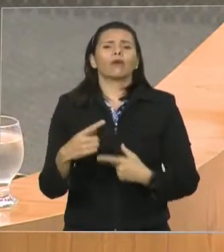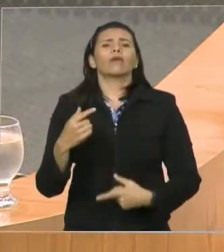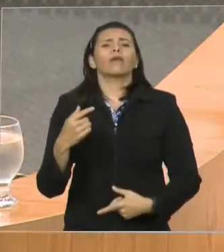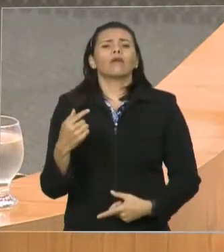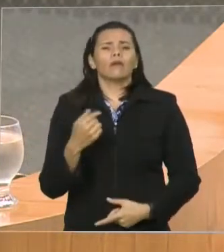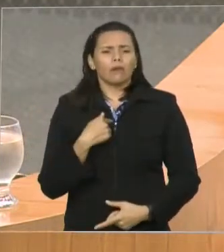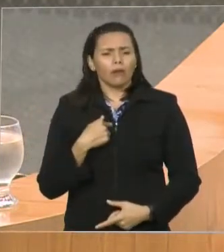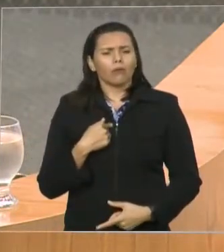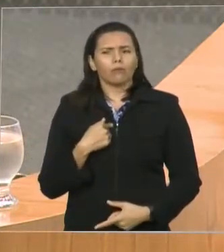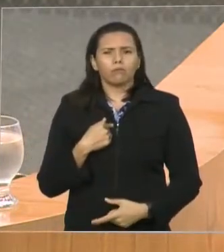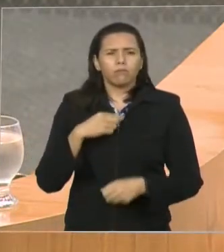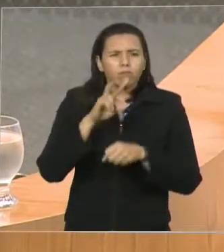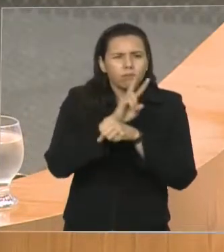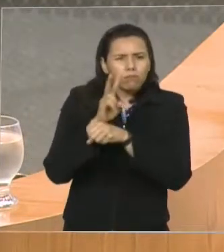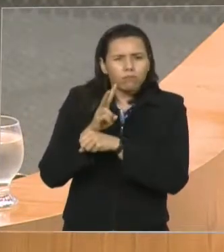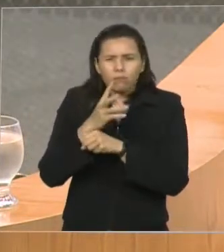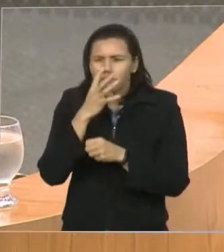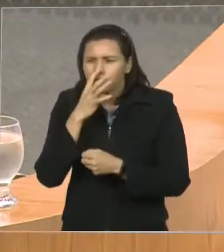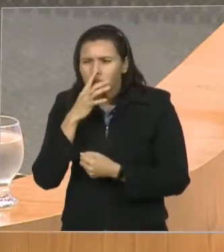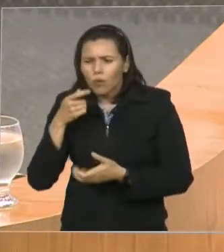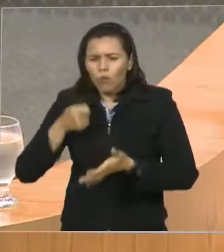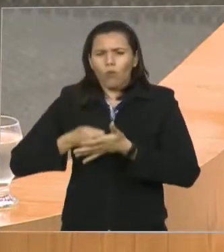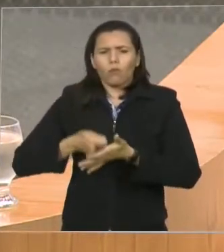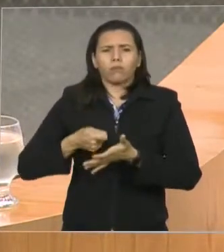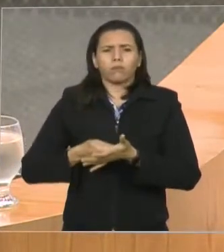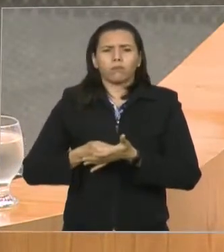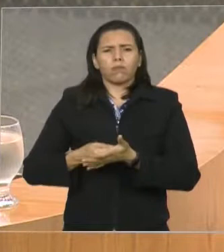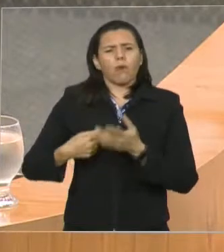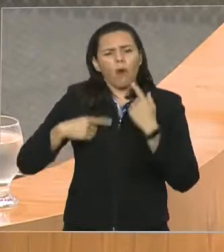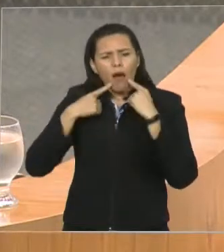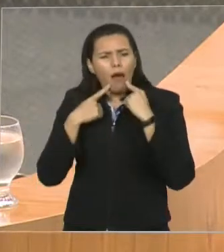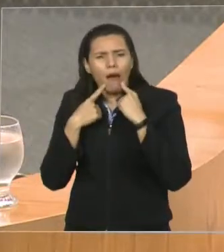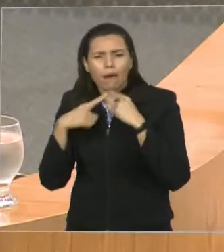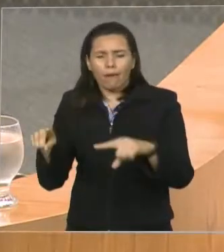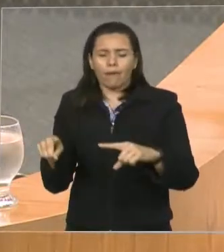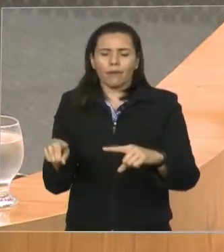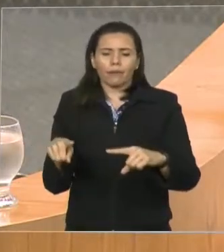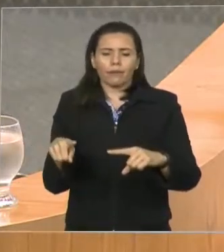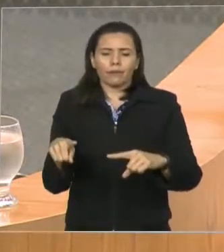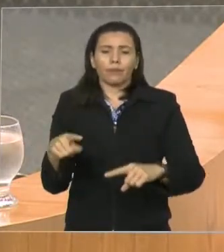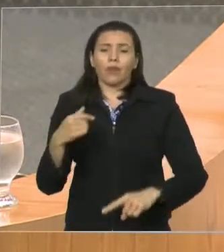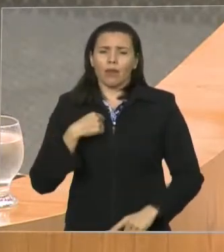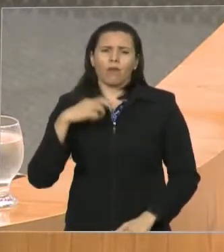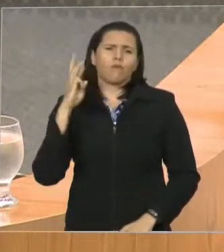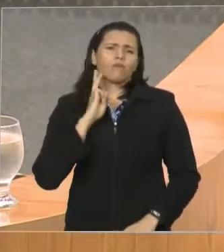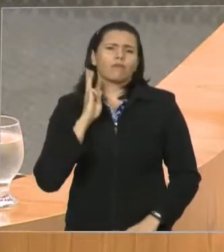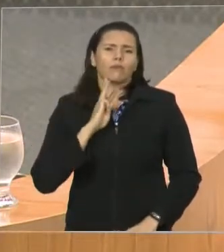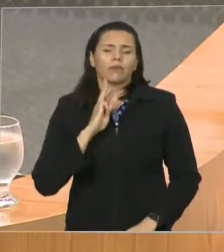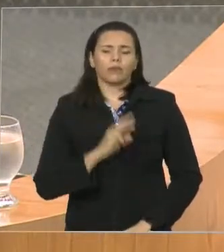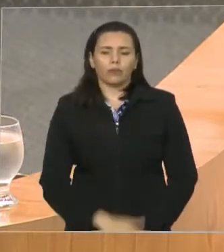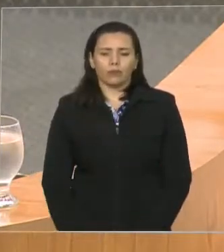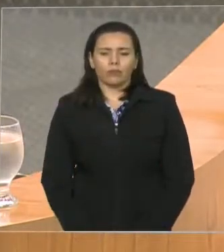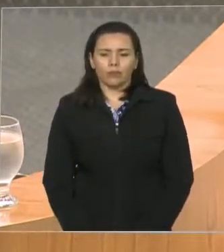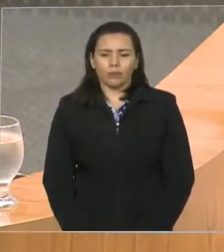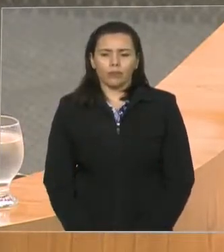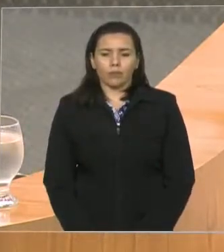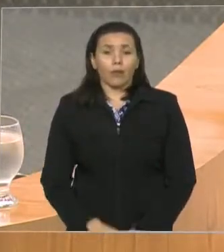A fiscalização, a cobrança e a denúncia do deputado Wellington fez com que barrasse